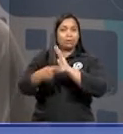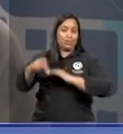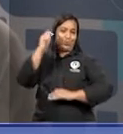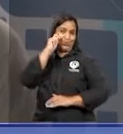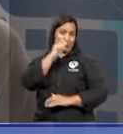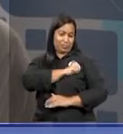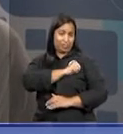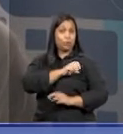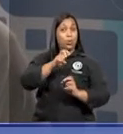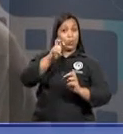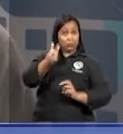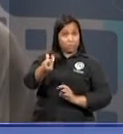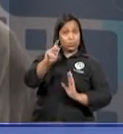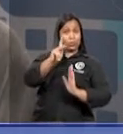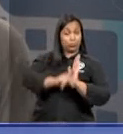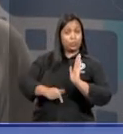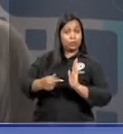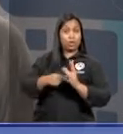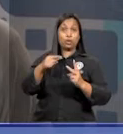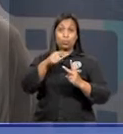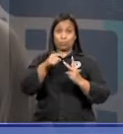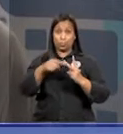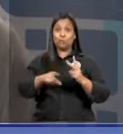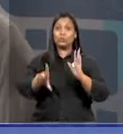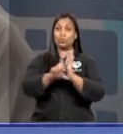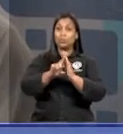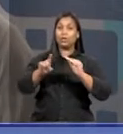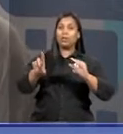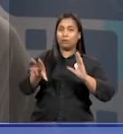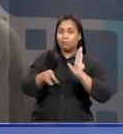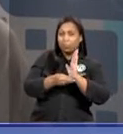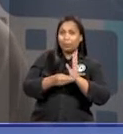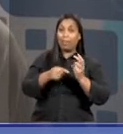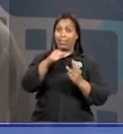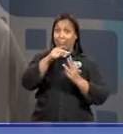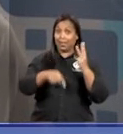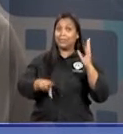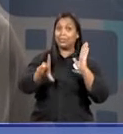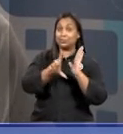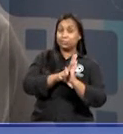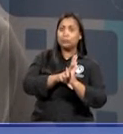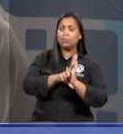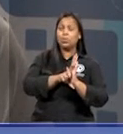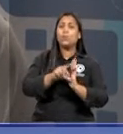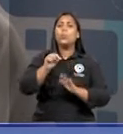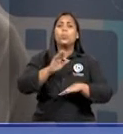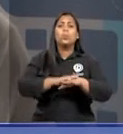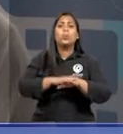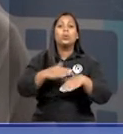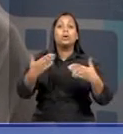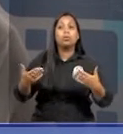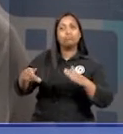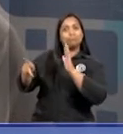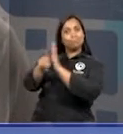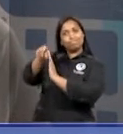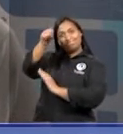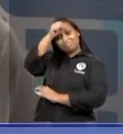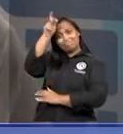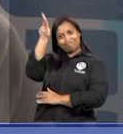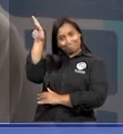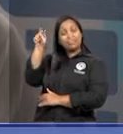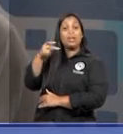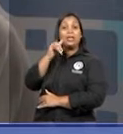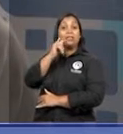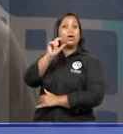os cinco projetos dois de lei complementar e três de lei são de autoria do executivo